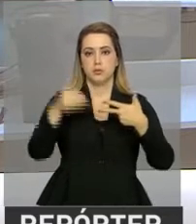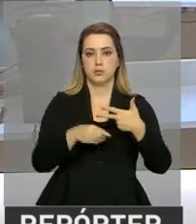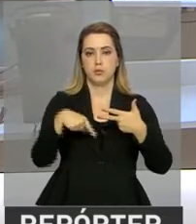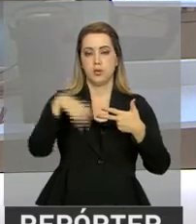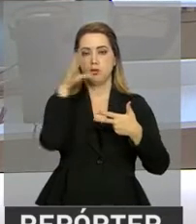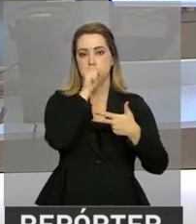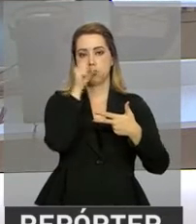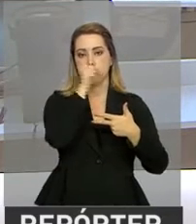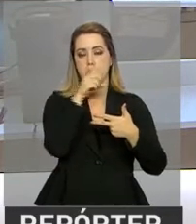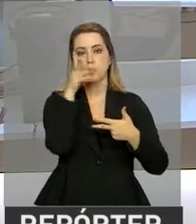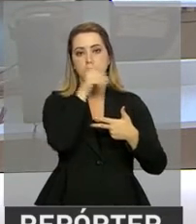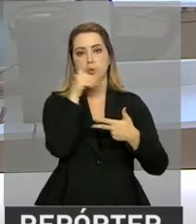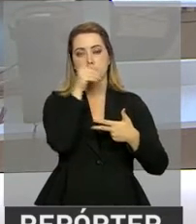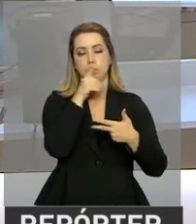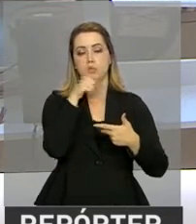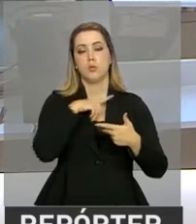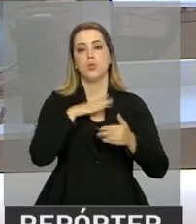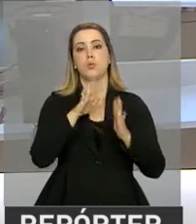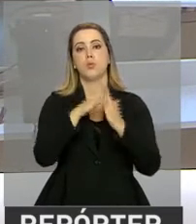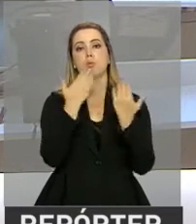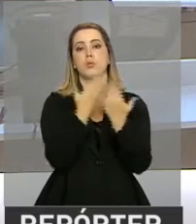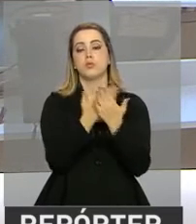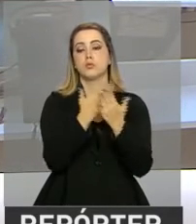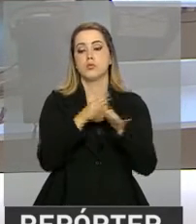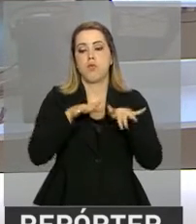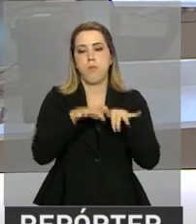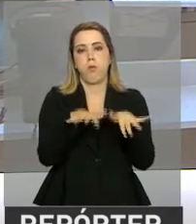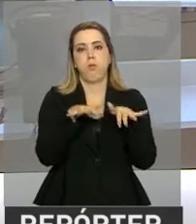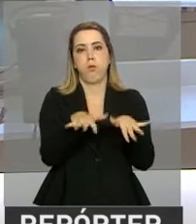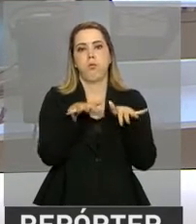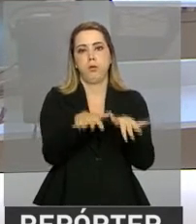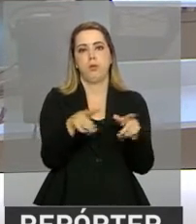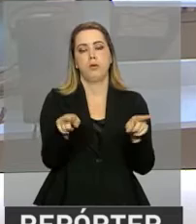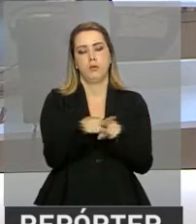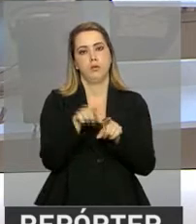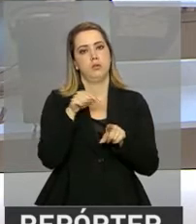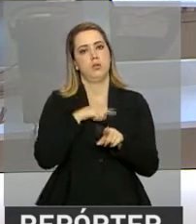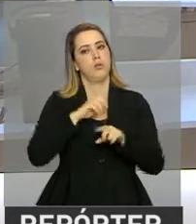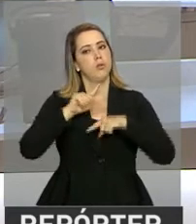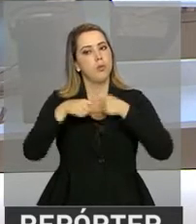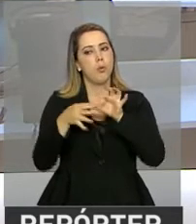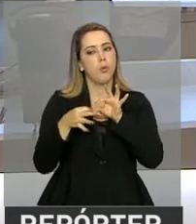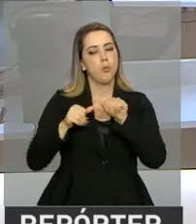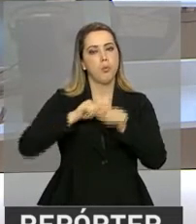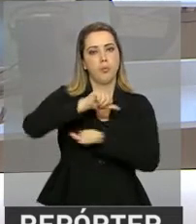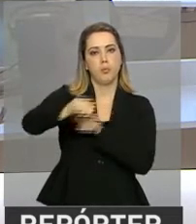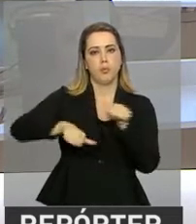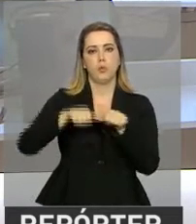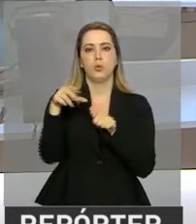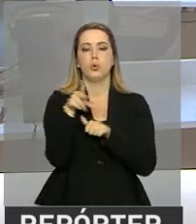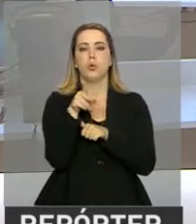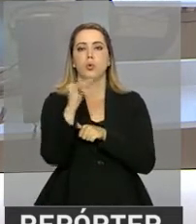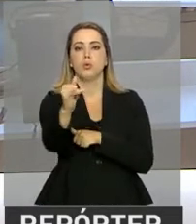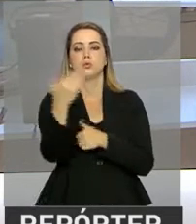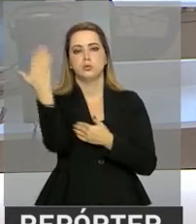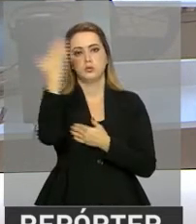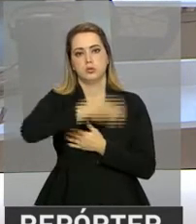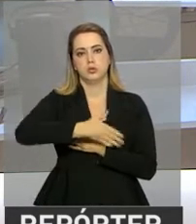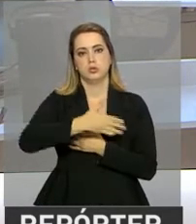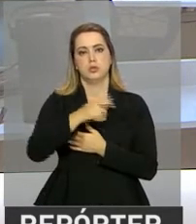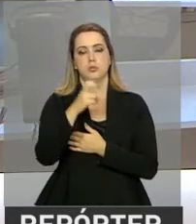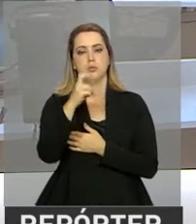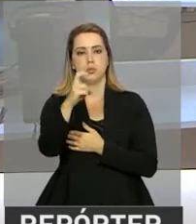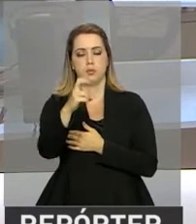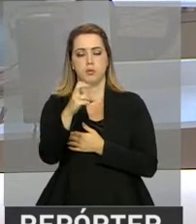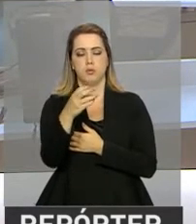exame transferido para os dias 3 e 4 de dezembro o objetivo é garantir a segurança na aplicação dos testes a presidente do inep